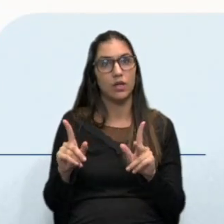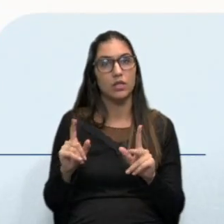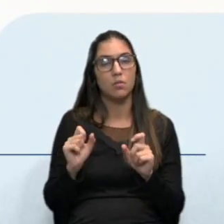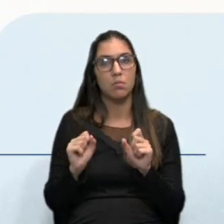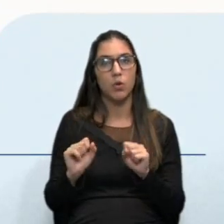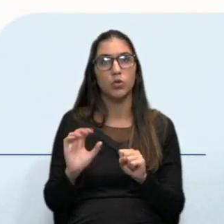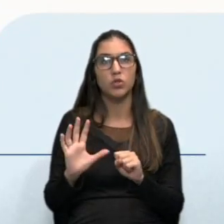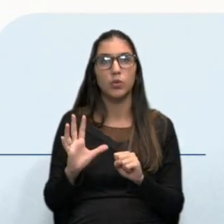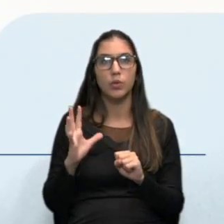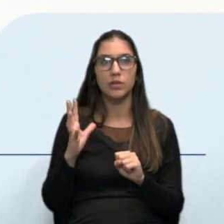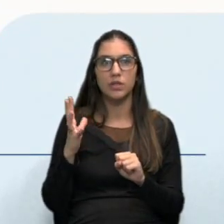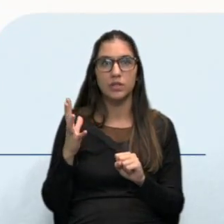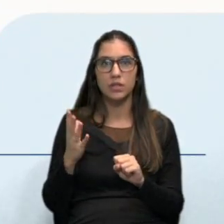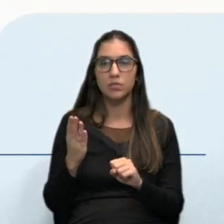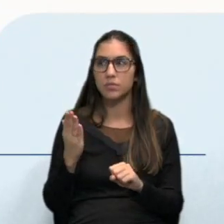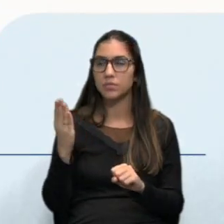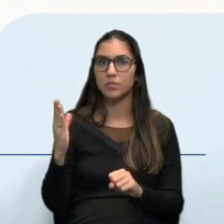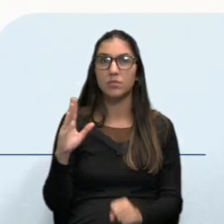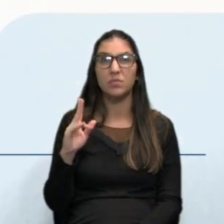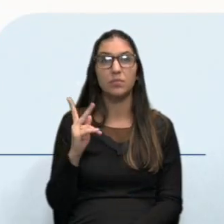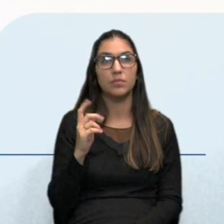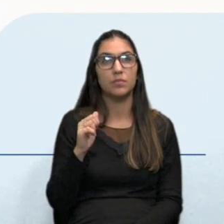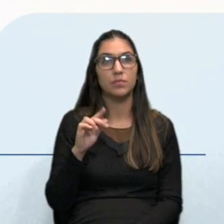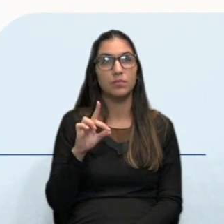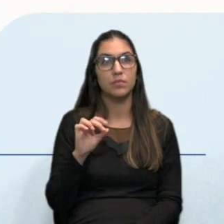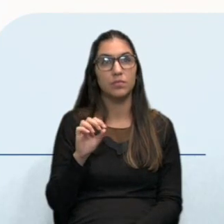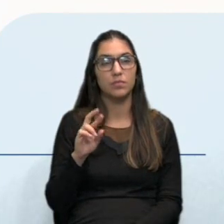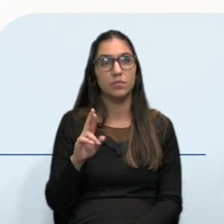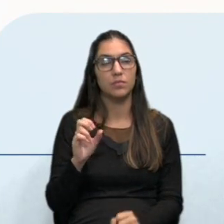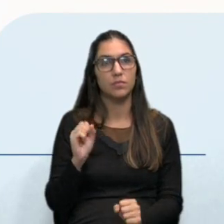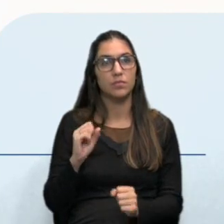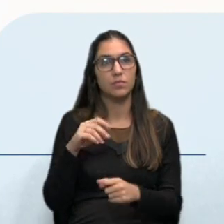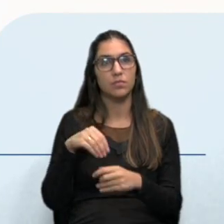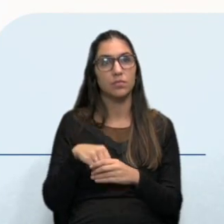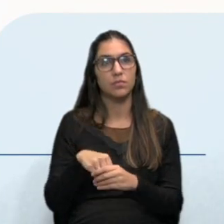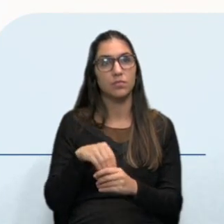pode acontecer? Esse handover pode ser intra-MSC.